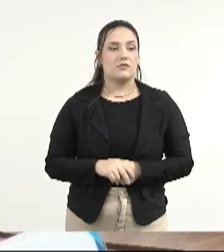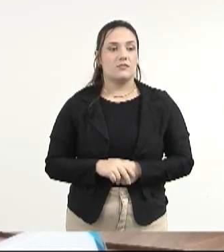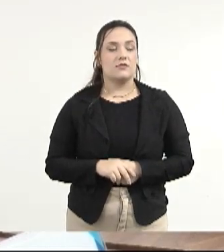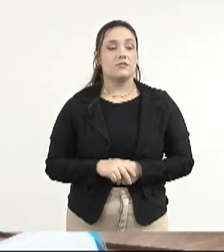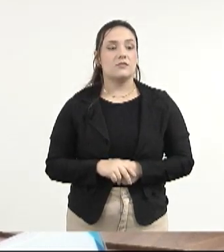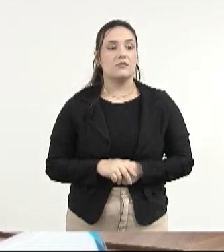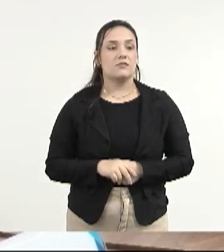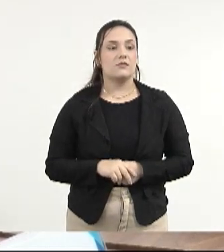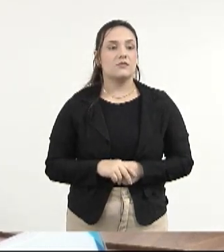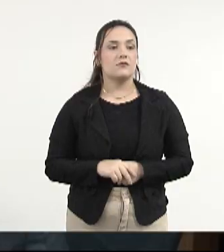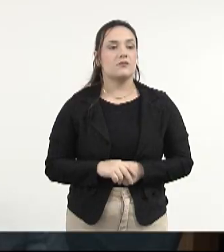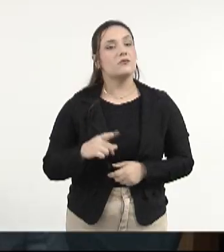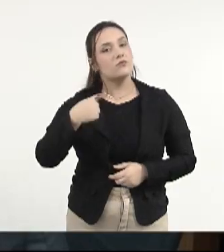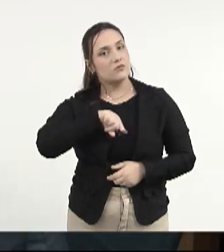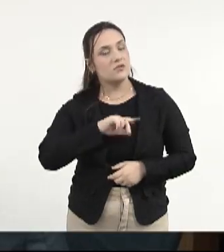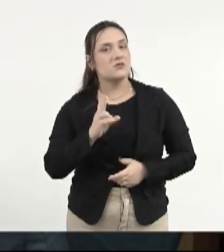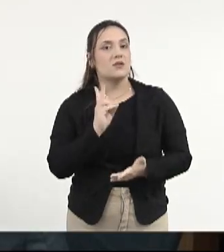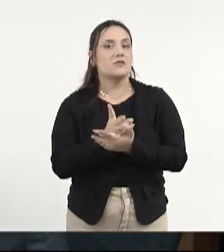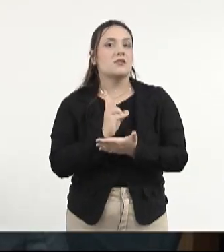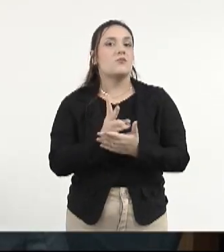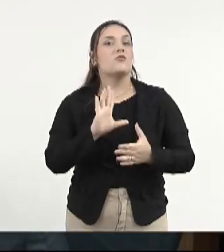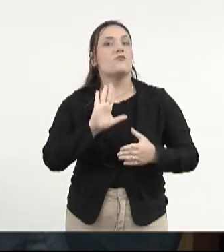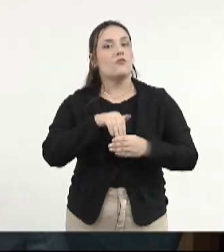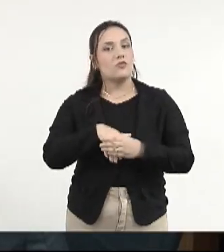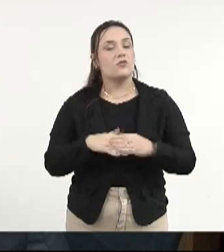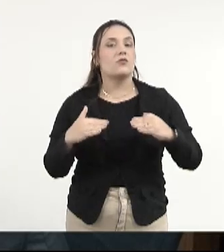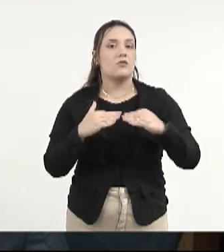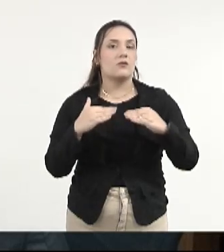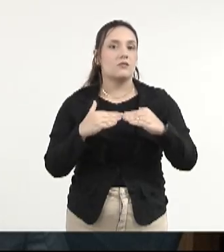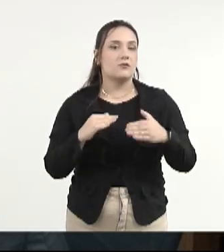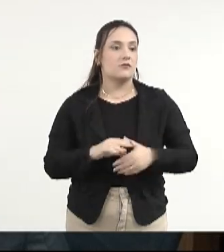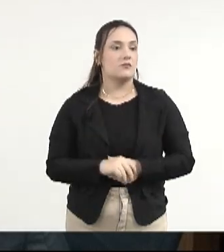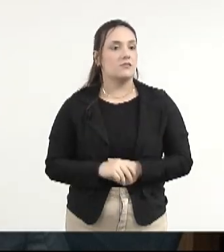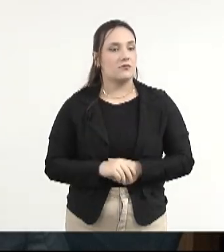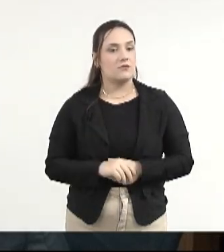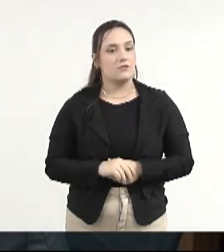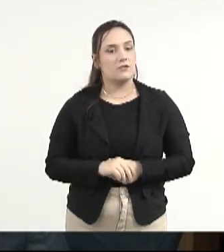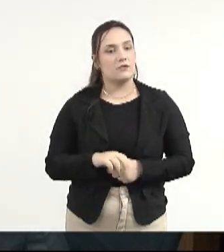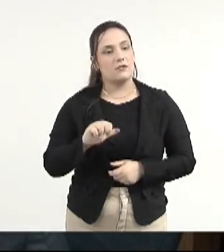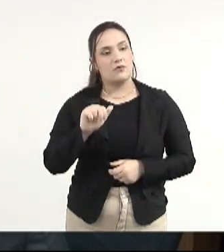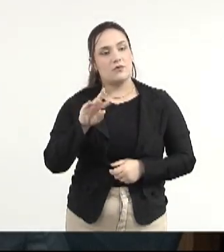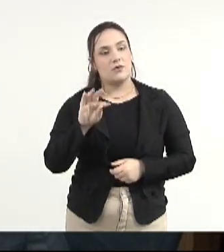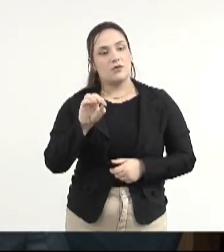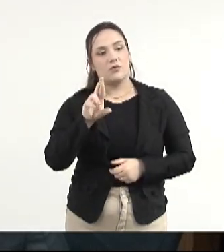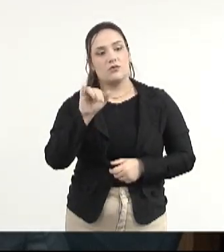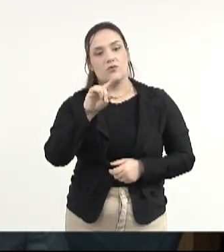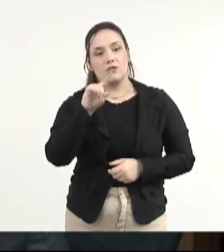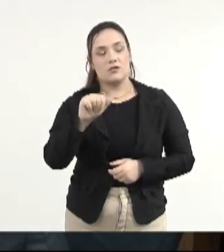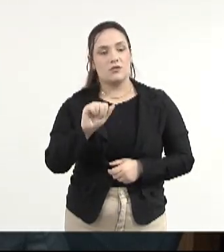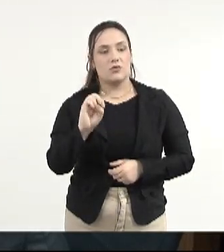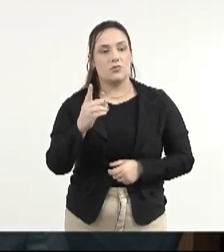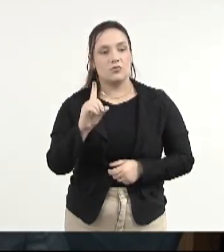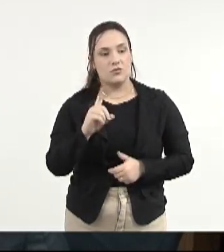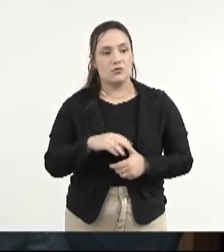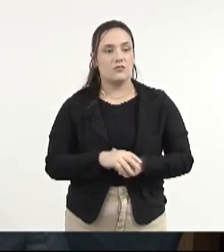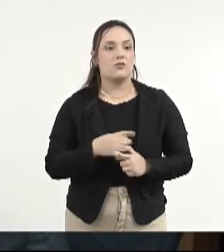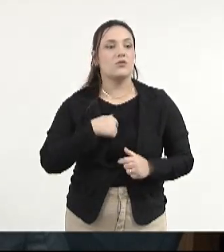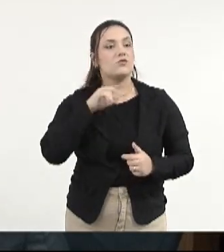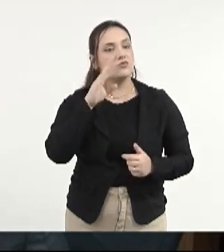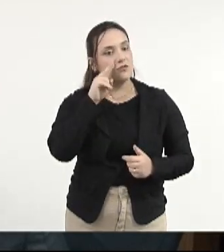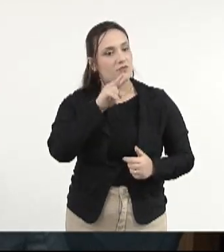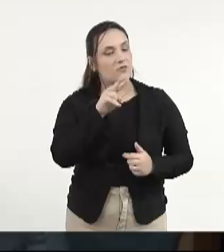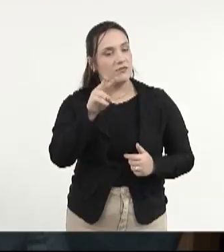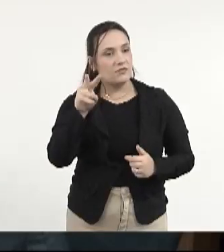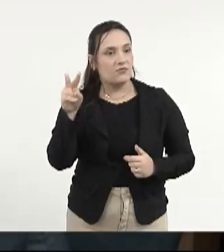projetos autorizativos sempre aqui e nós votamos favoráveis. Então, essa conversa aí que é projeto autorizativo, eu já vi muito